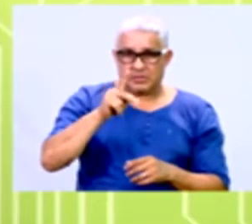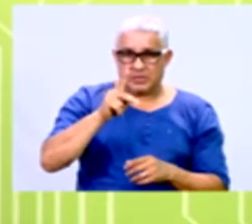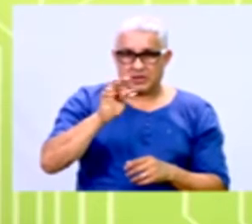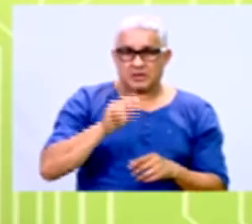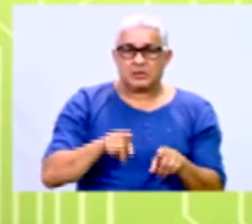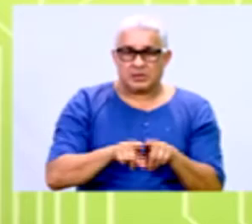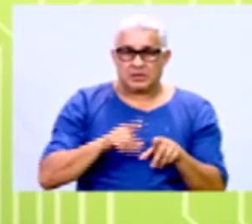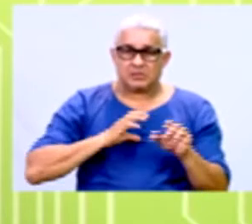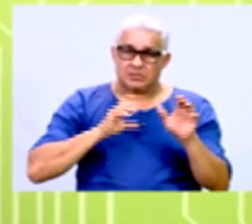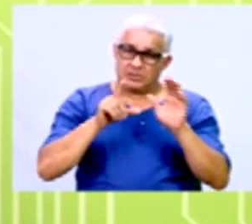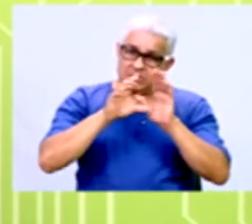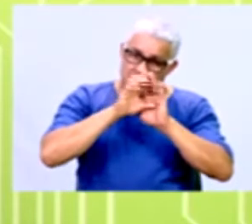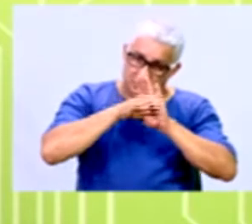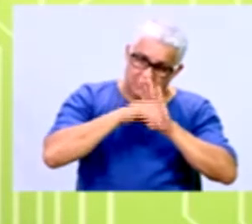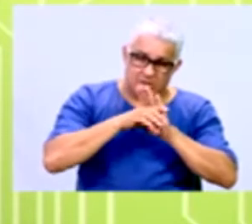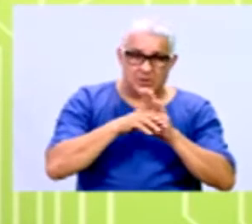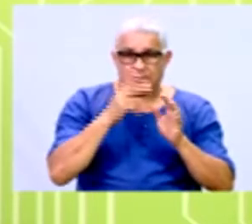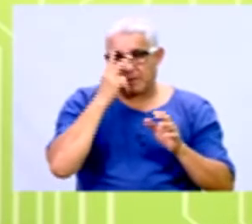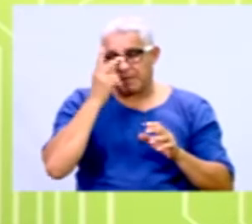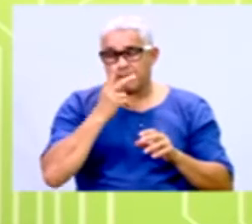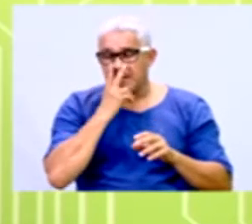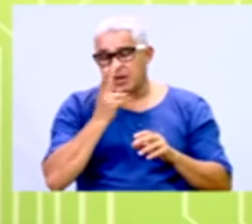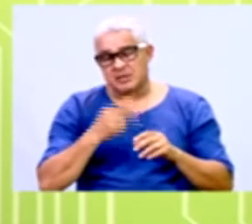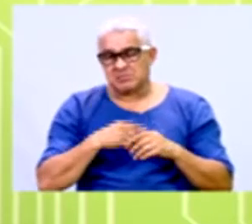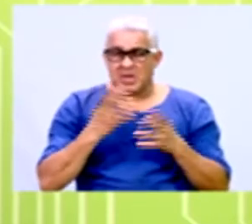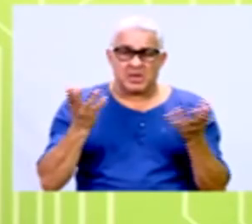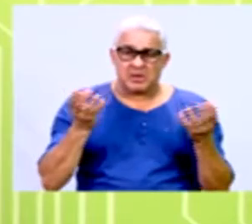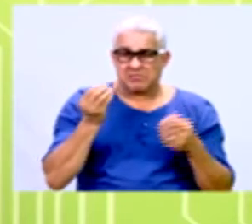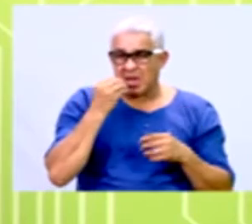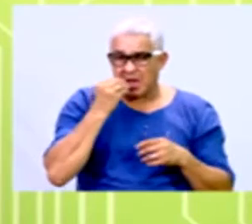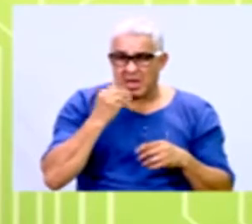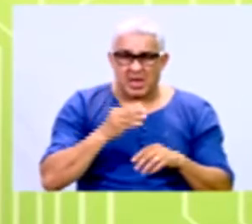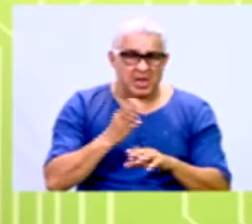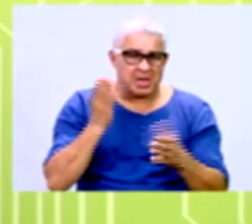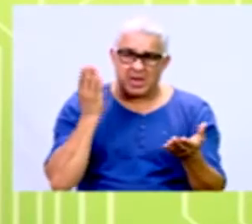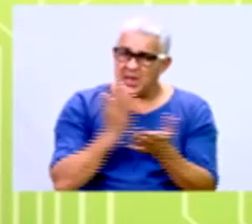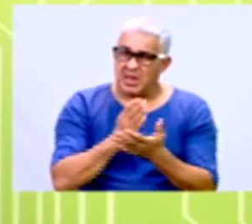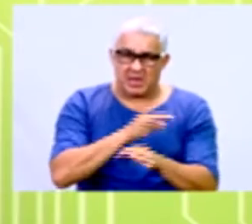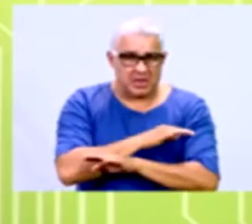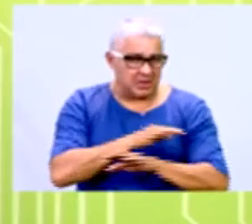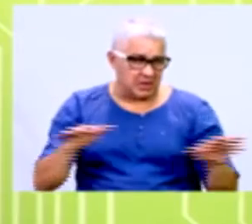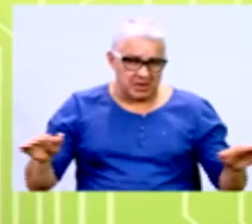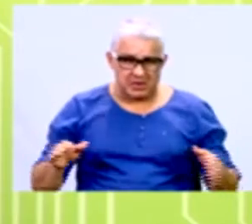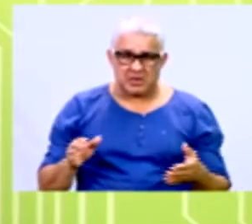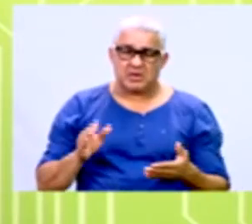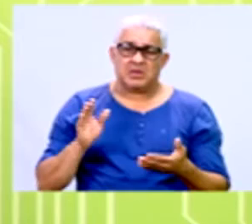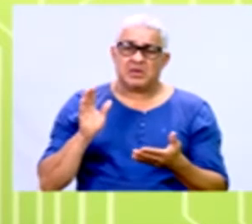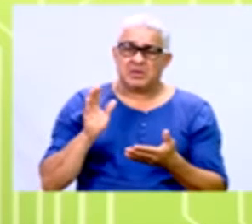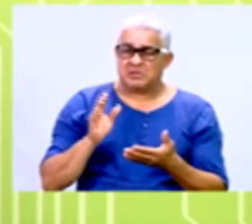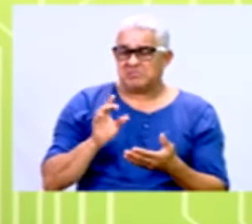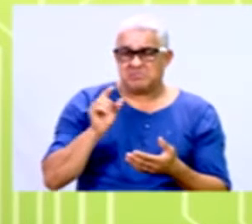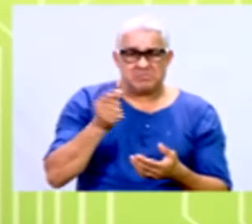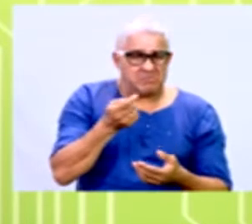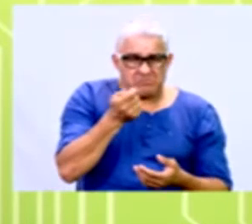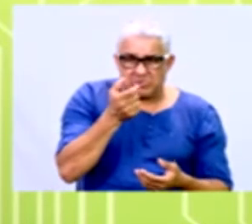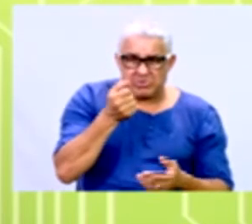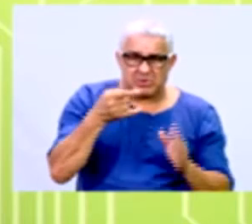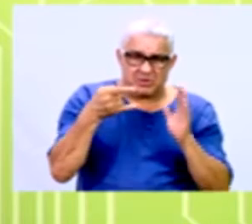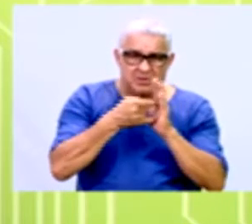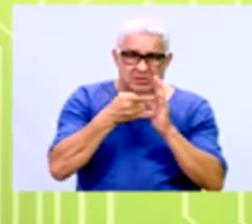assim de meio morto, já meio morno também, né? Poucos desenvolvedores já vinham